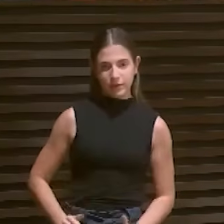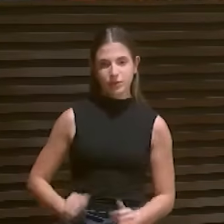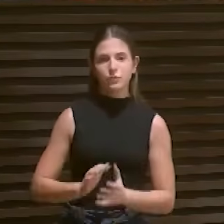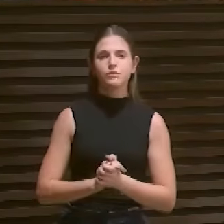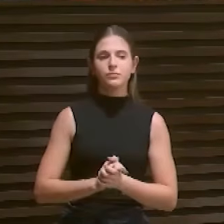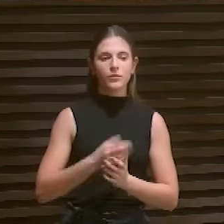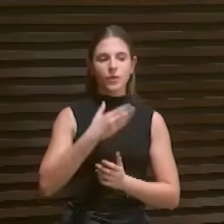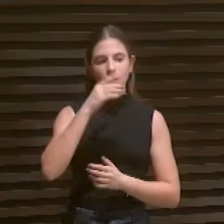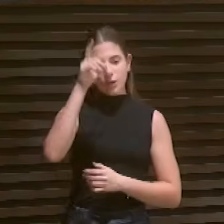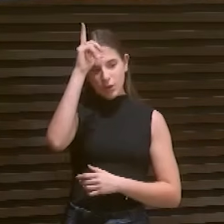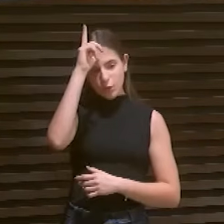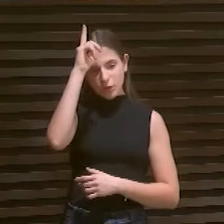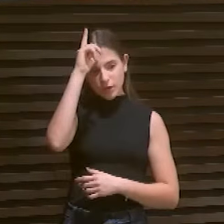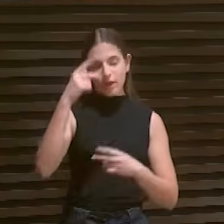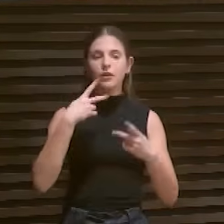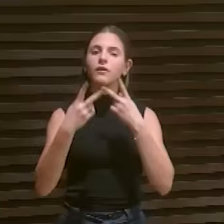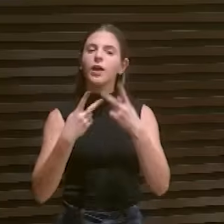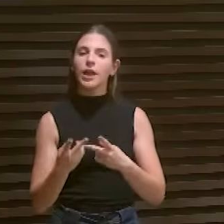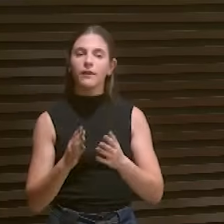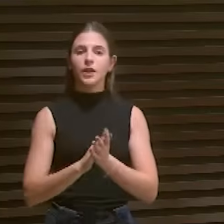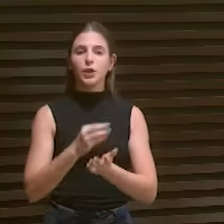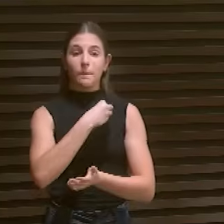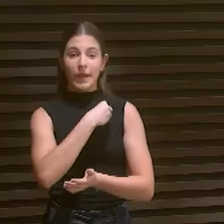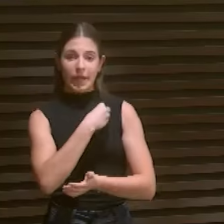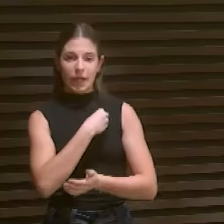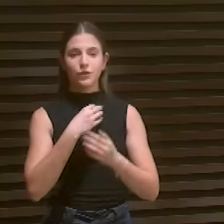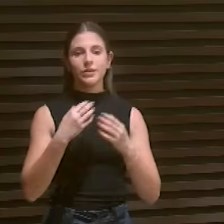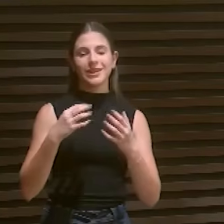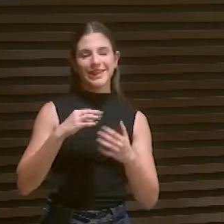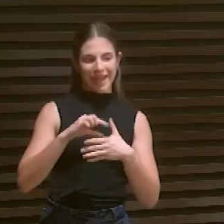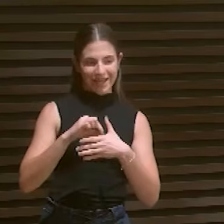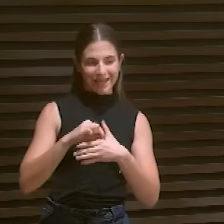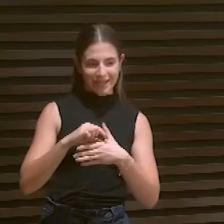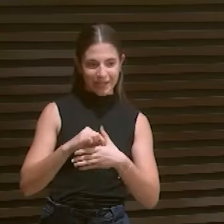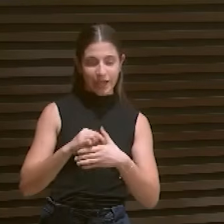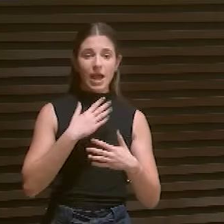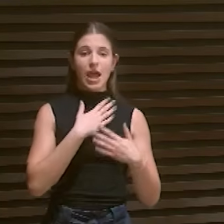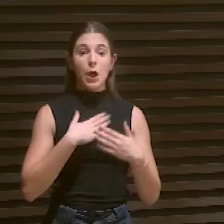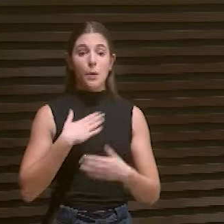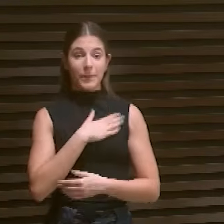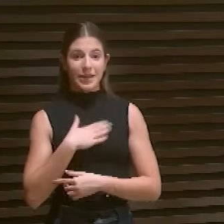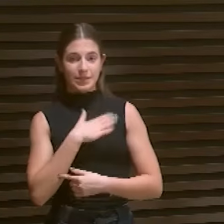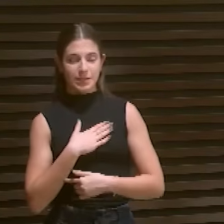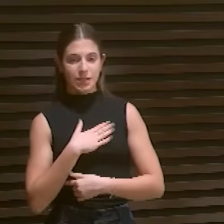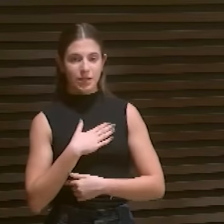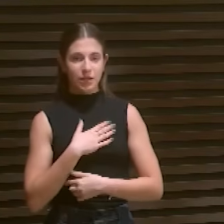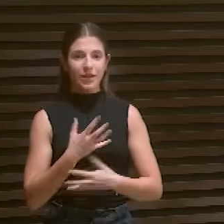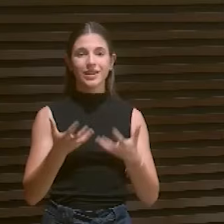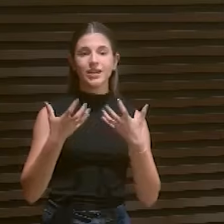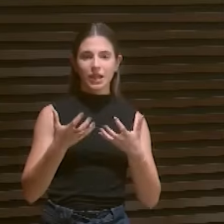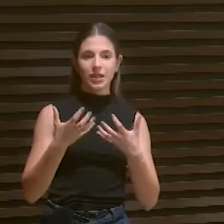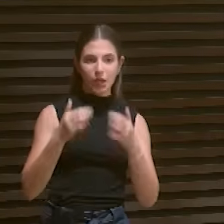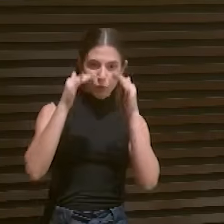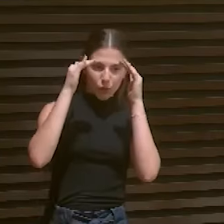definiu assim: a concupiscência da carne é aquele prazer com o qual desejo satisfazer minha